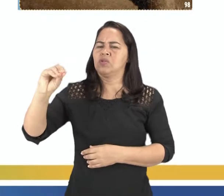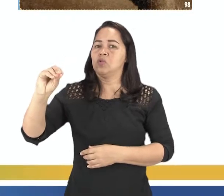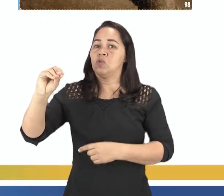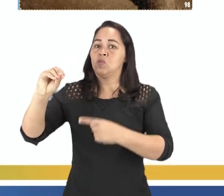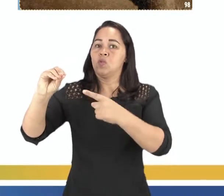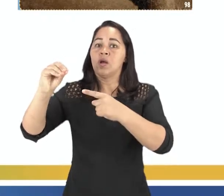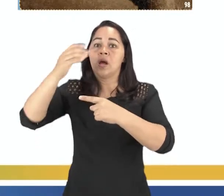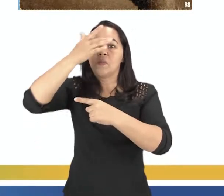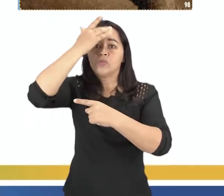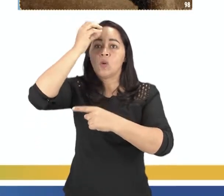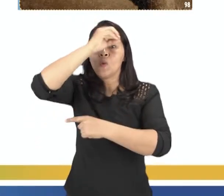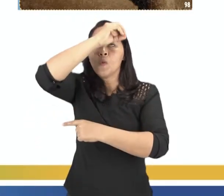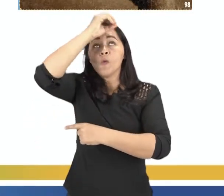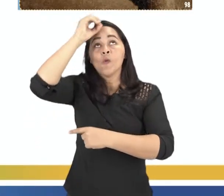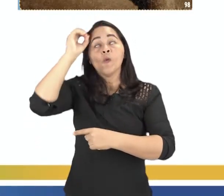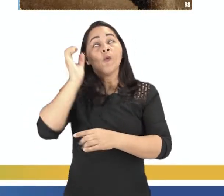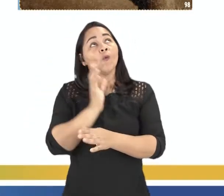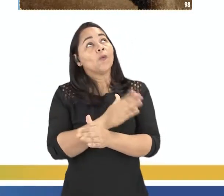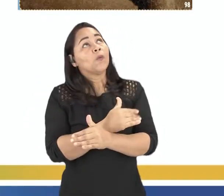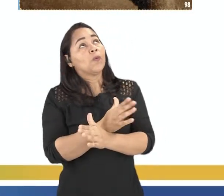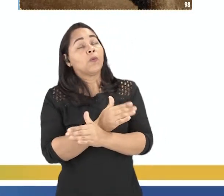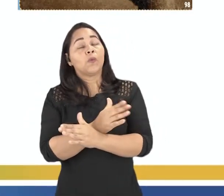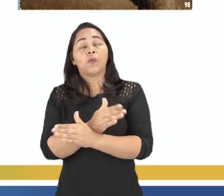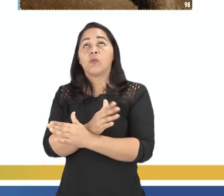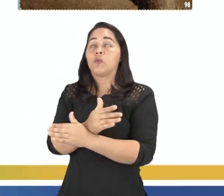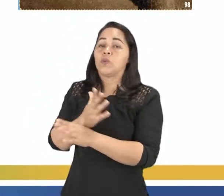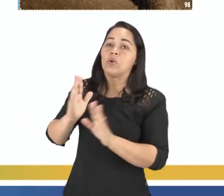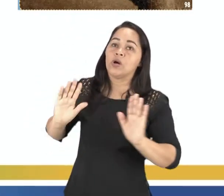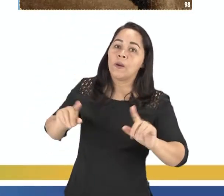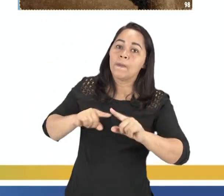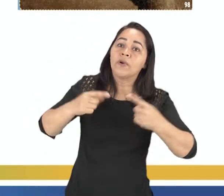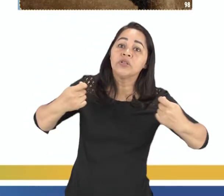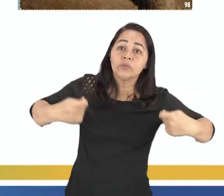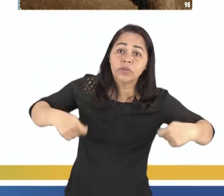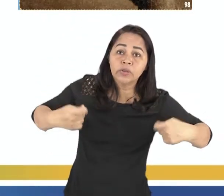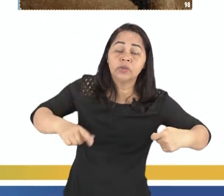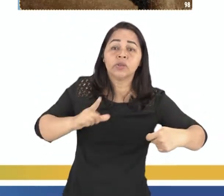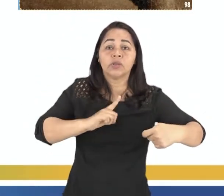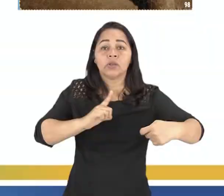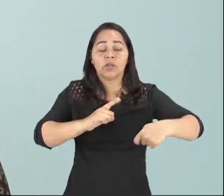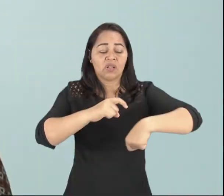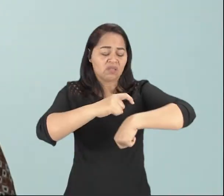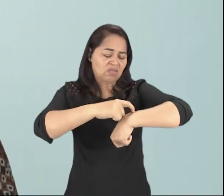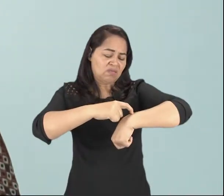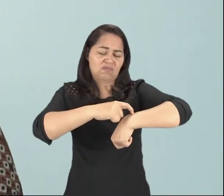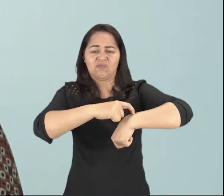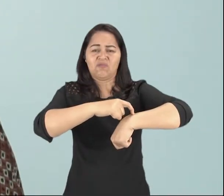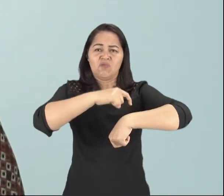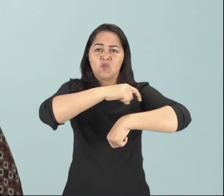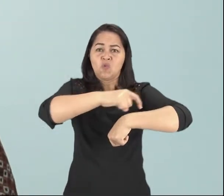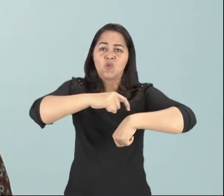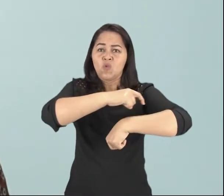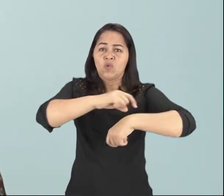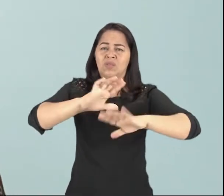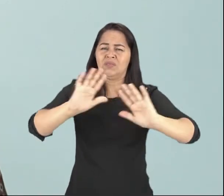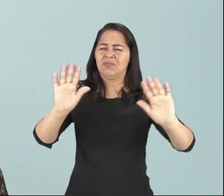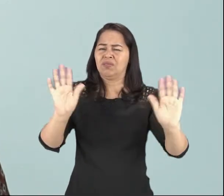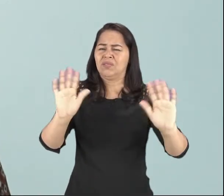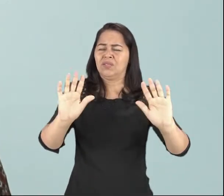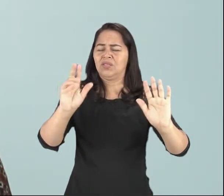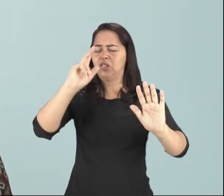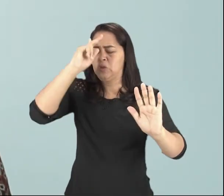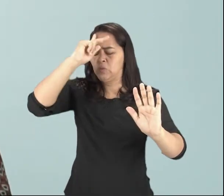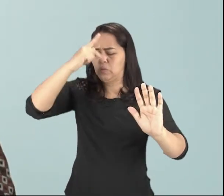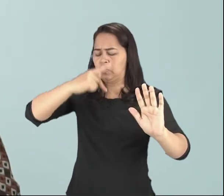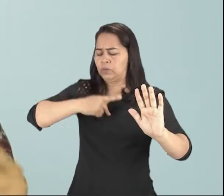ócio criativo é quando você tira para fazer algo que, embora não tenha um compromisso com o relógio, que embora não seja um compromisso com ninguém, embora